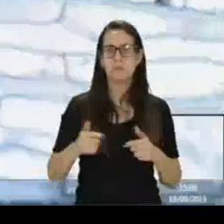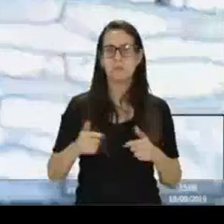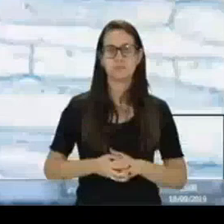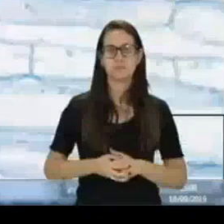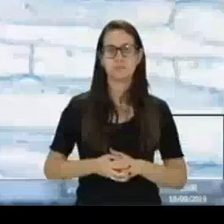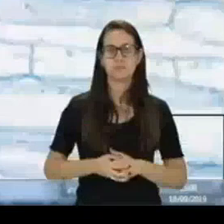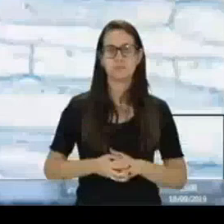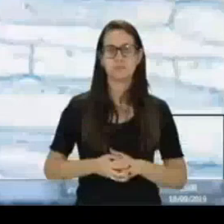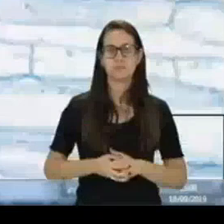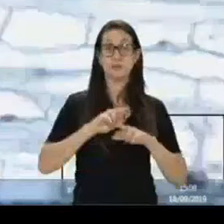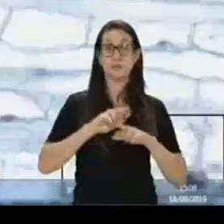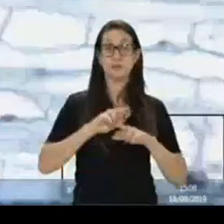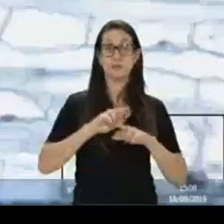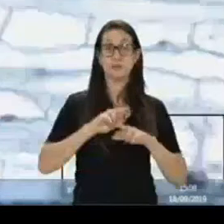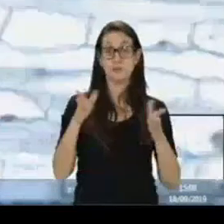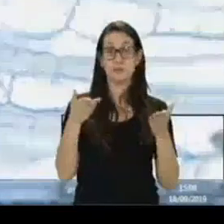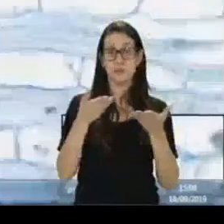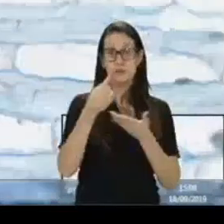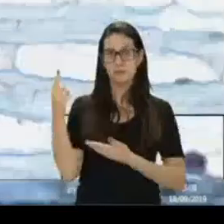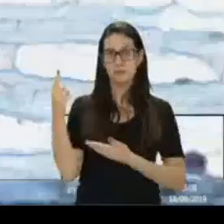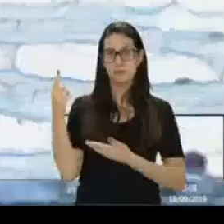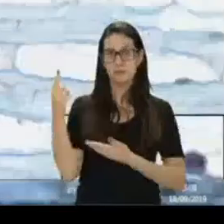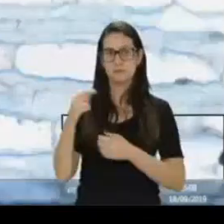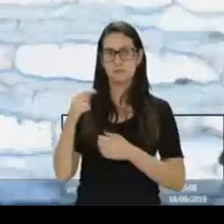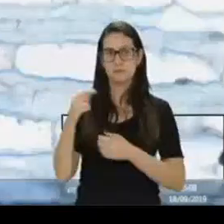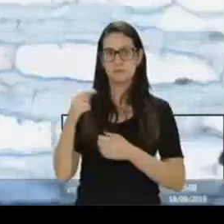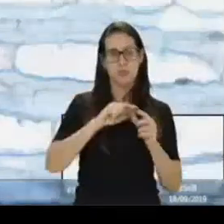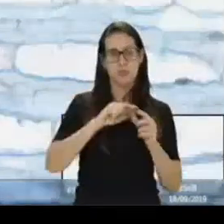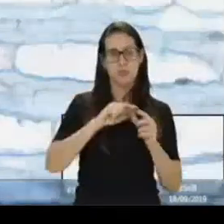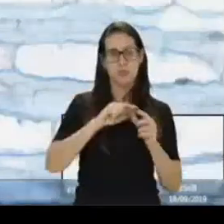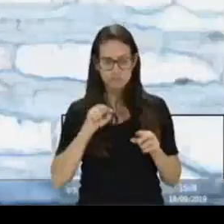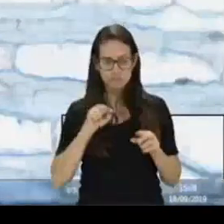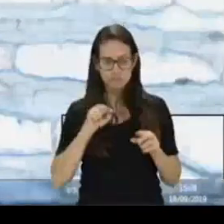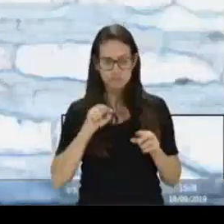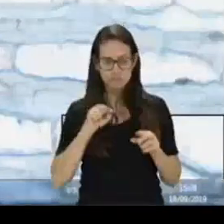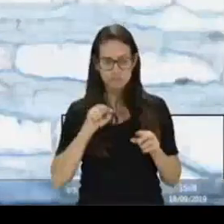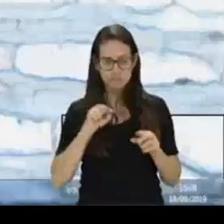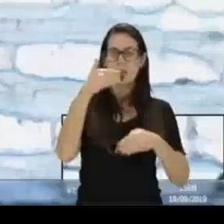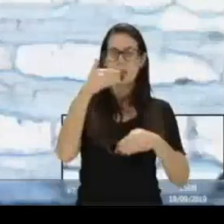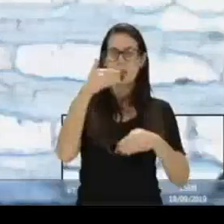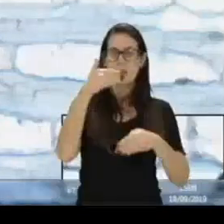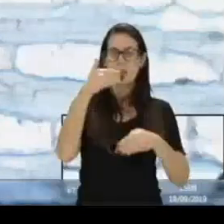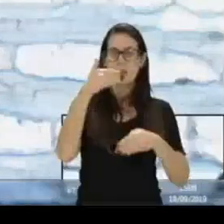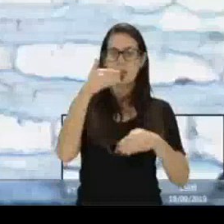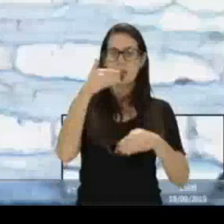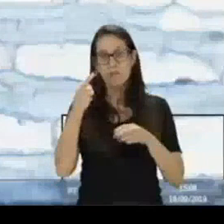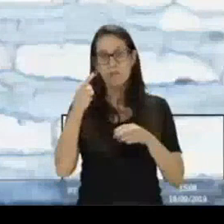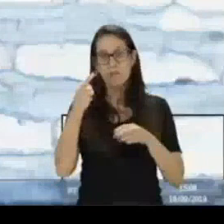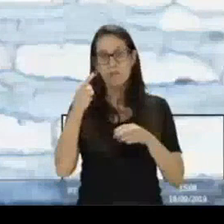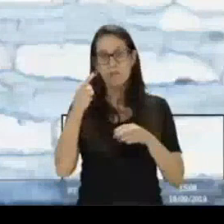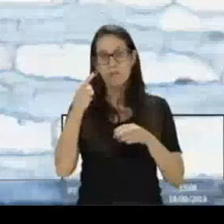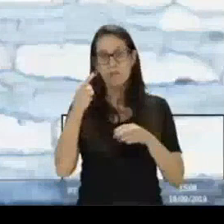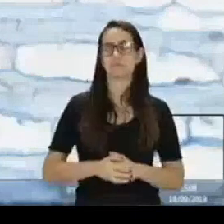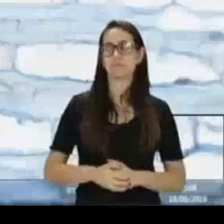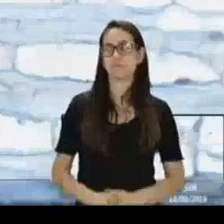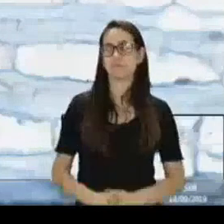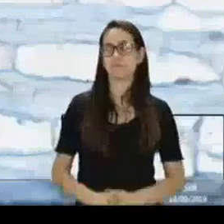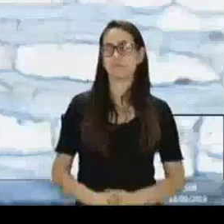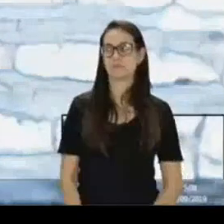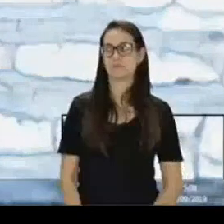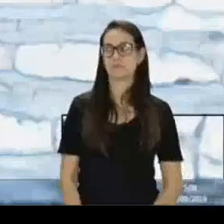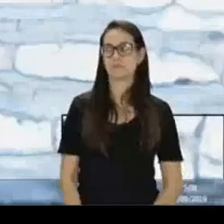clareza, igual se eu observar, então, aqui as nossas células, onde eu vejo a parede celular que constitui